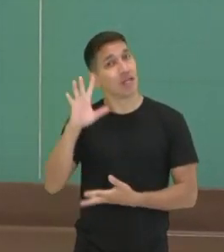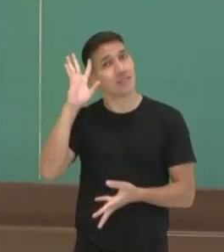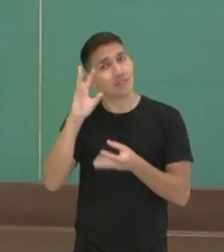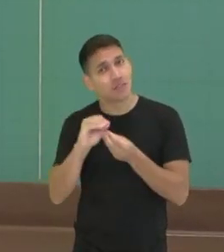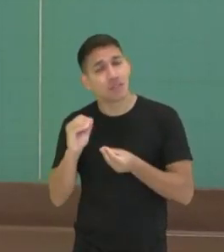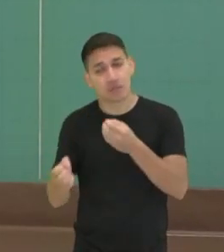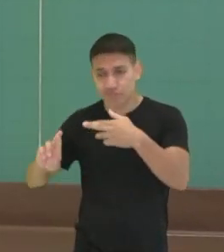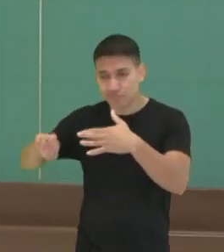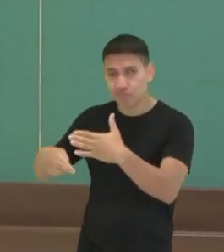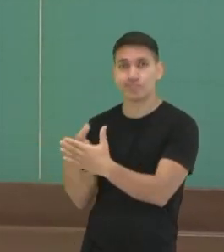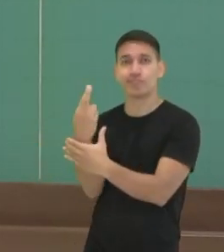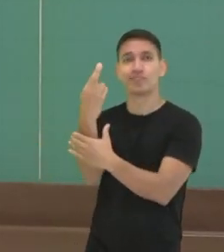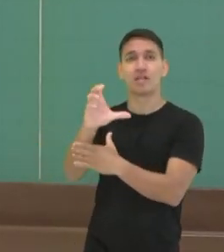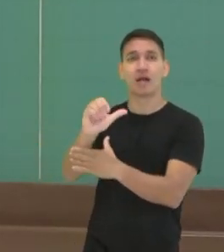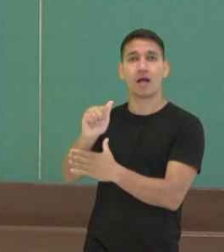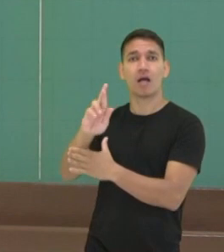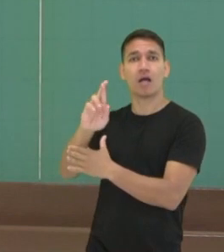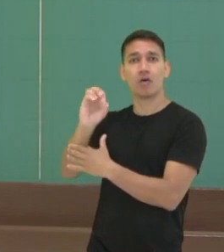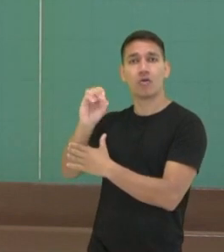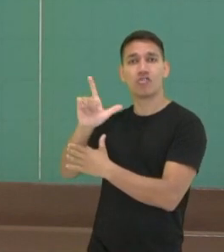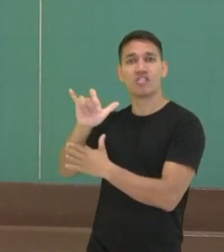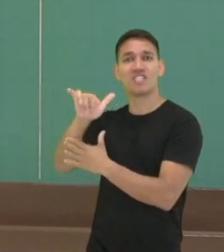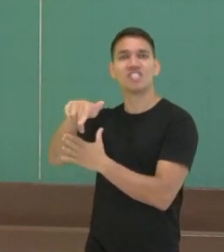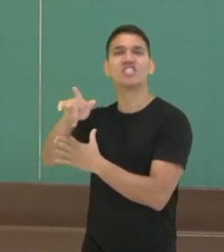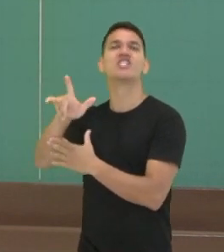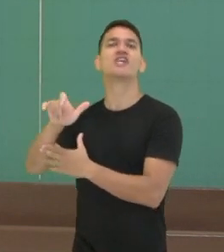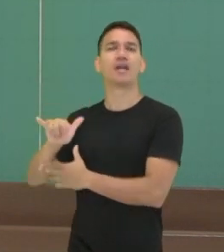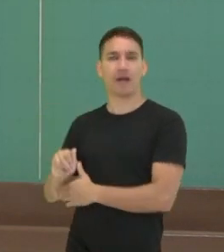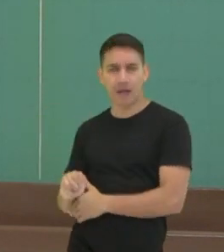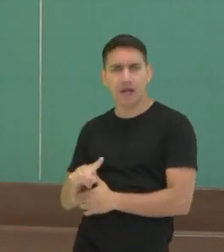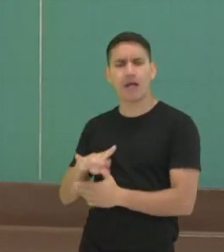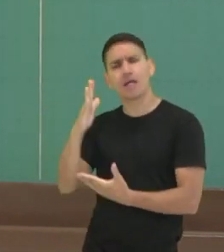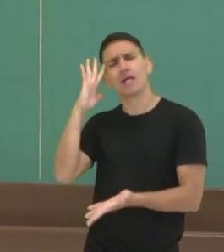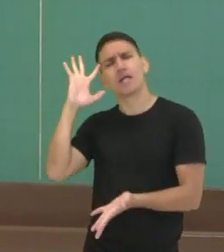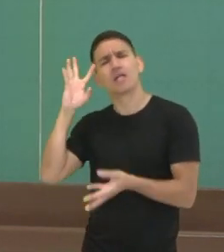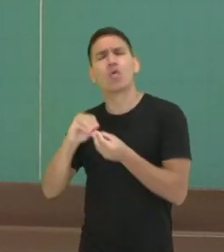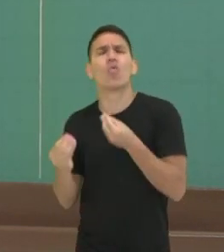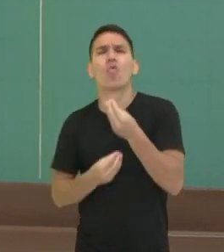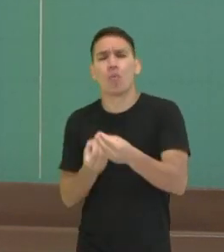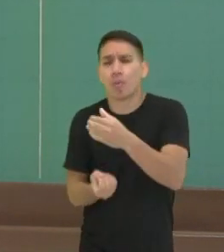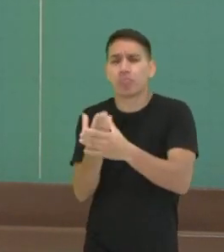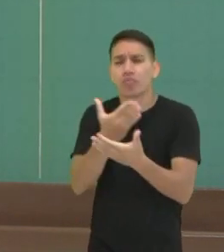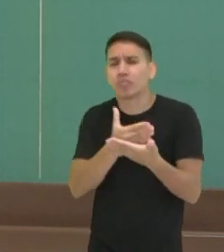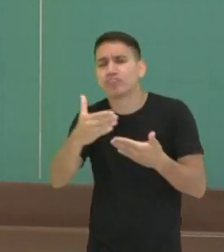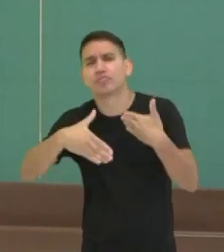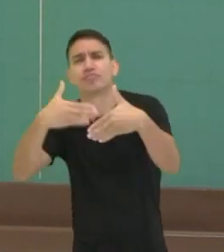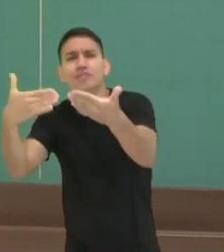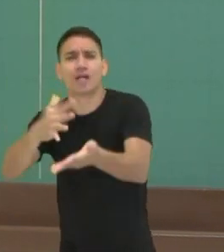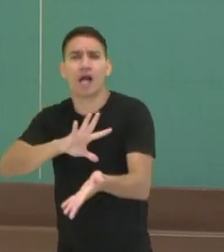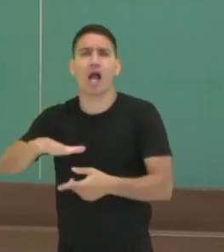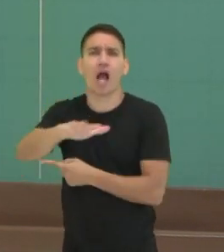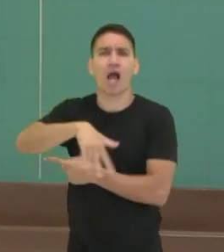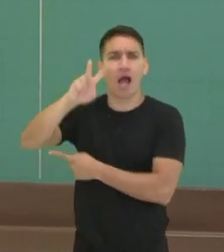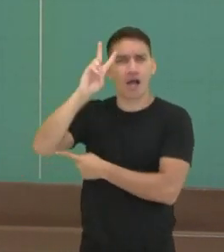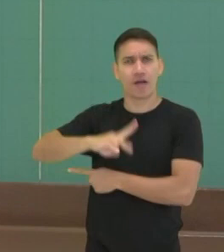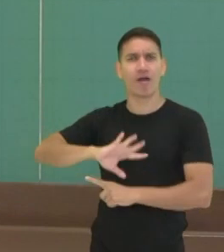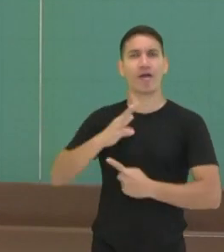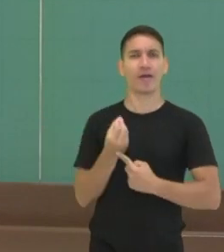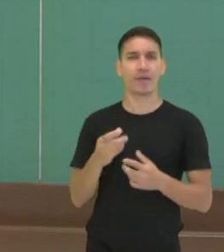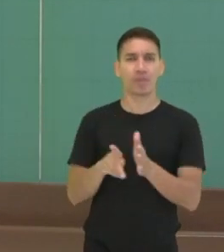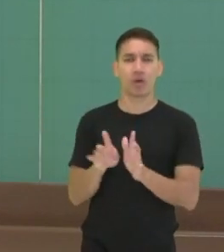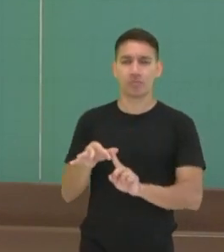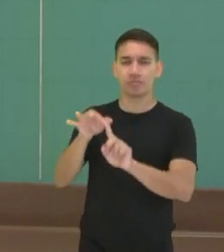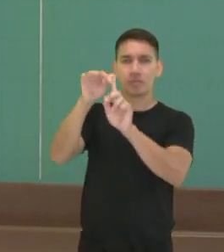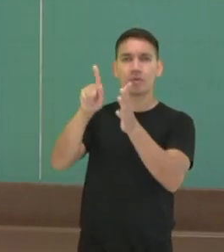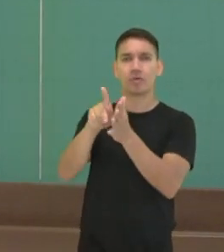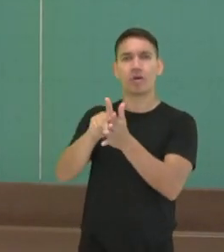Renascença carolíngia e entender a sua origem, evolução e seu crescimento na história da arte. Compreender como esse movimento foi impulsionado pela figura de Carlos Magno,